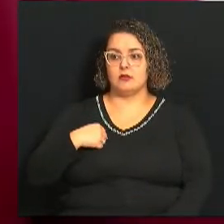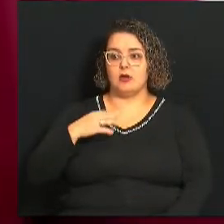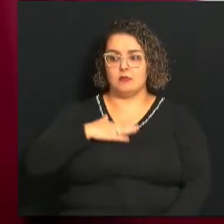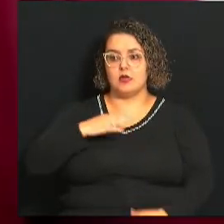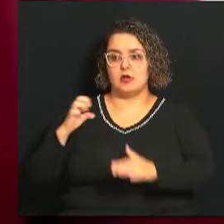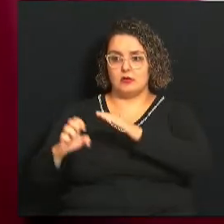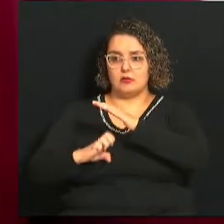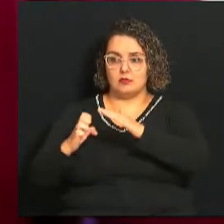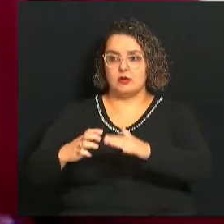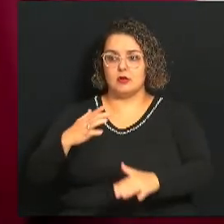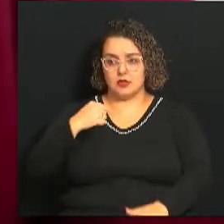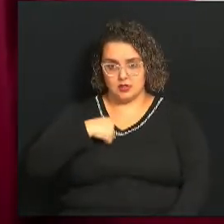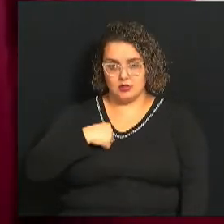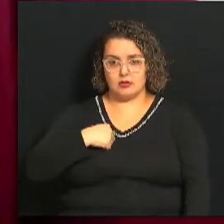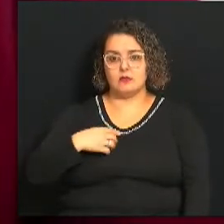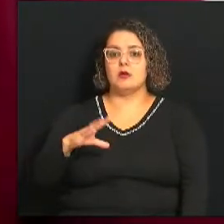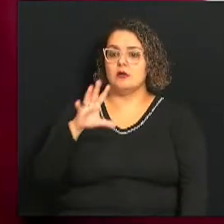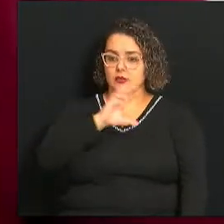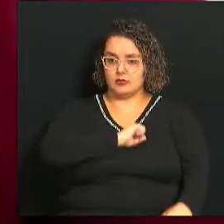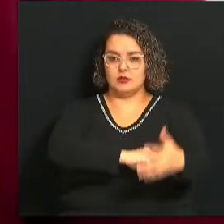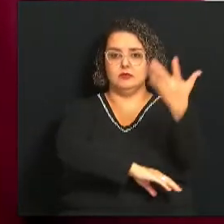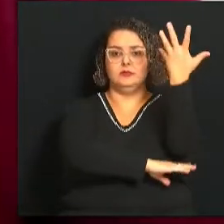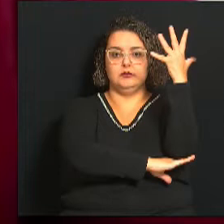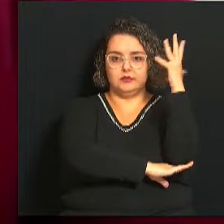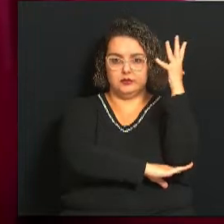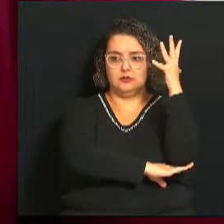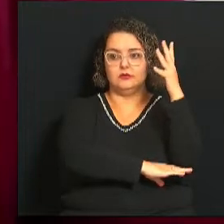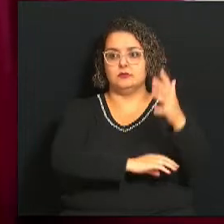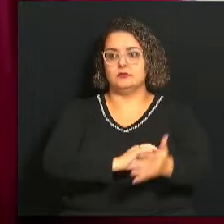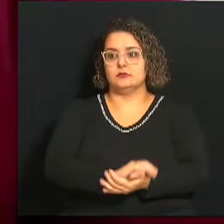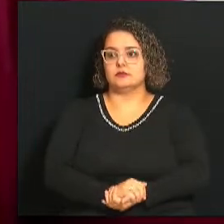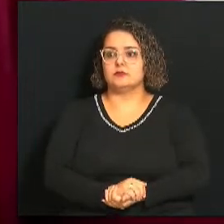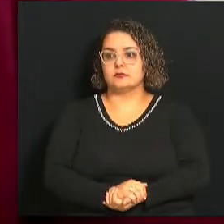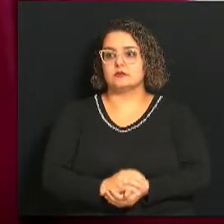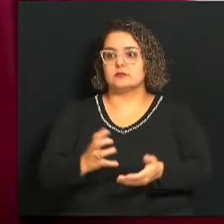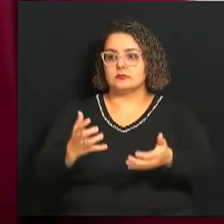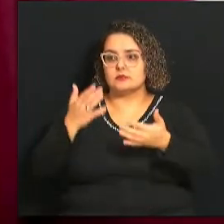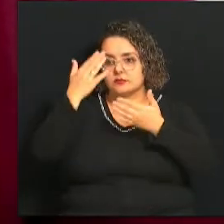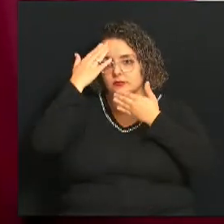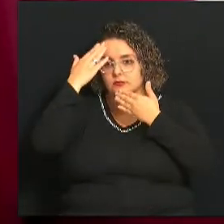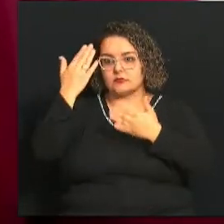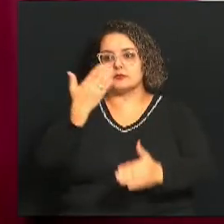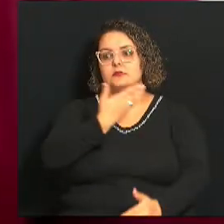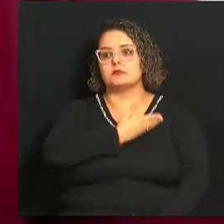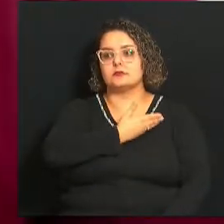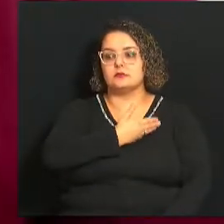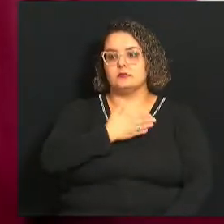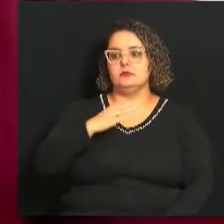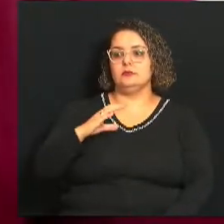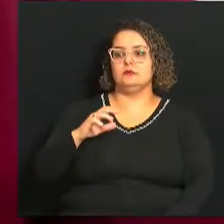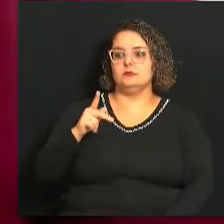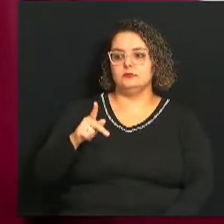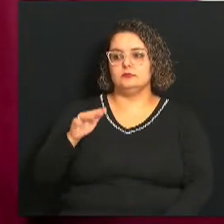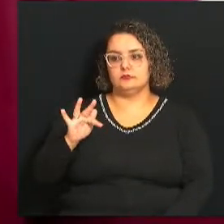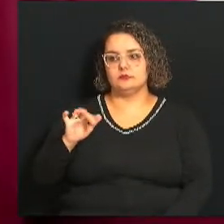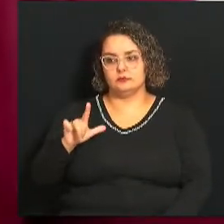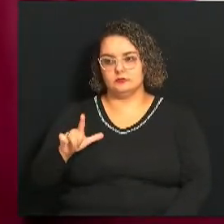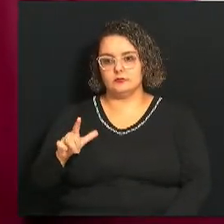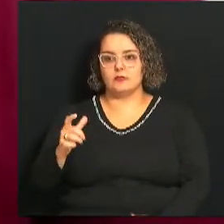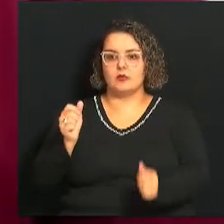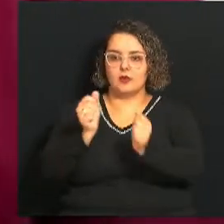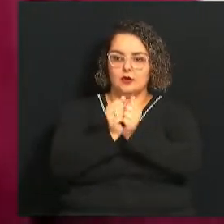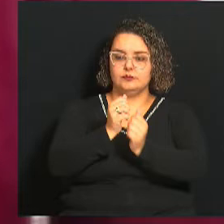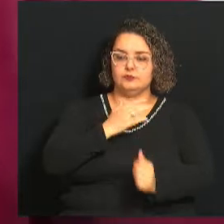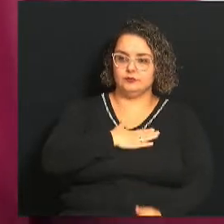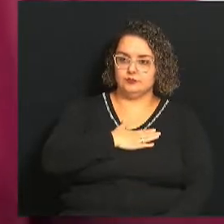de árvore. Então, assim, eu queria aqui agradecer os meus colegas aqui da CPFL que estão hoje junto comigo aqui para ajudar